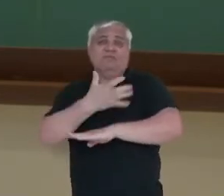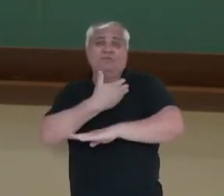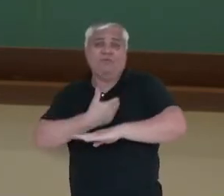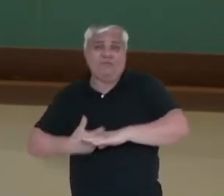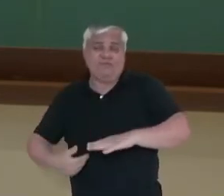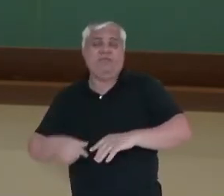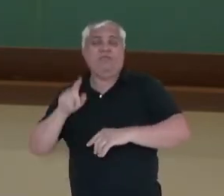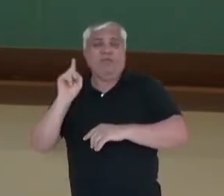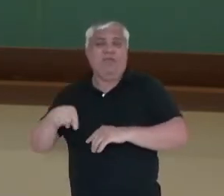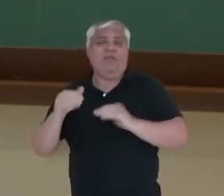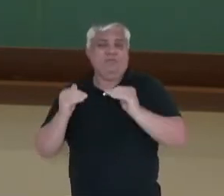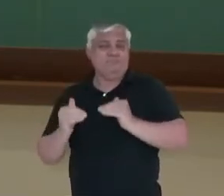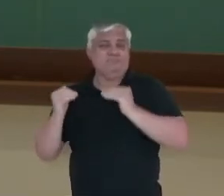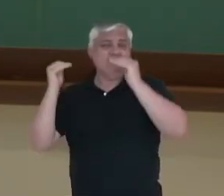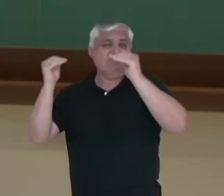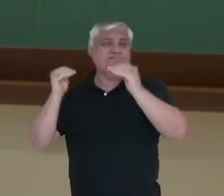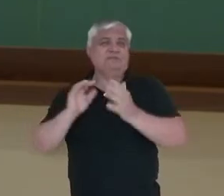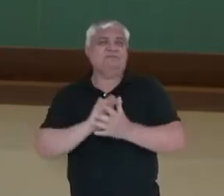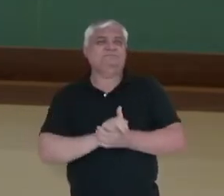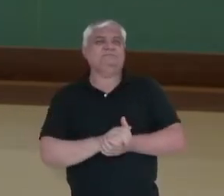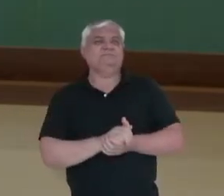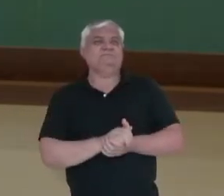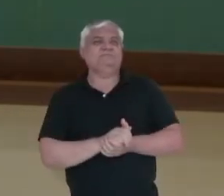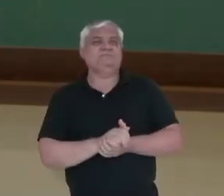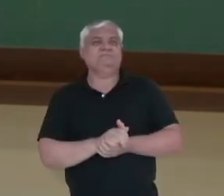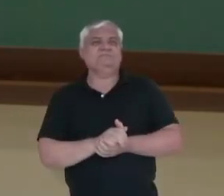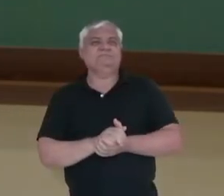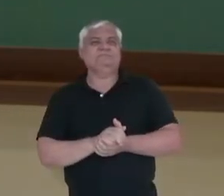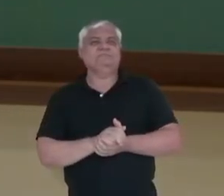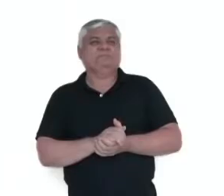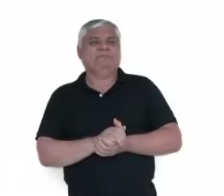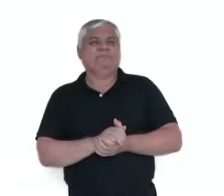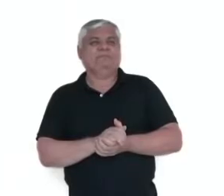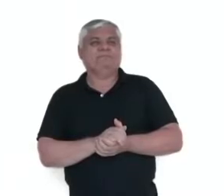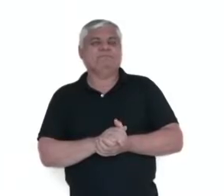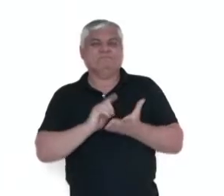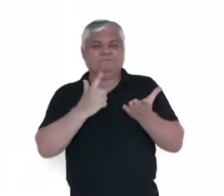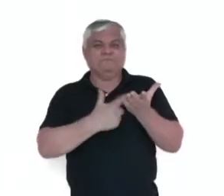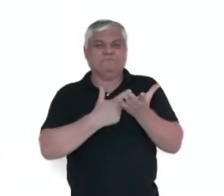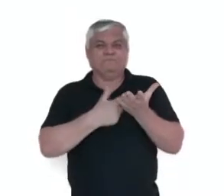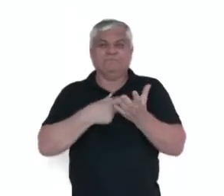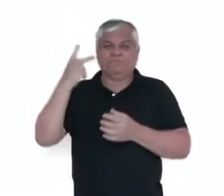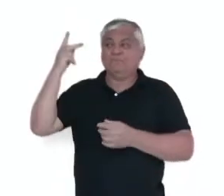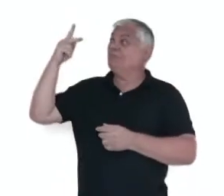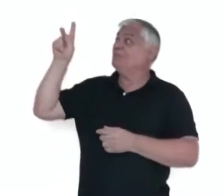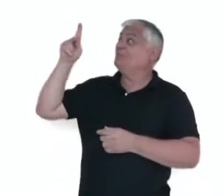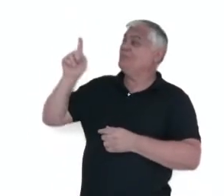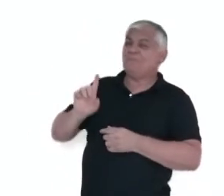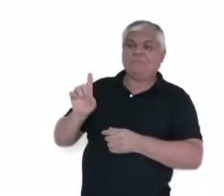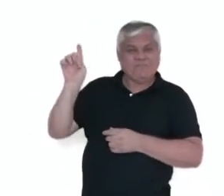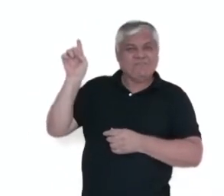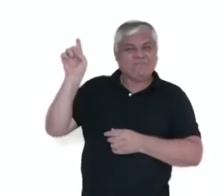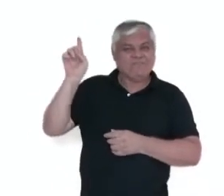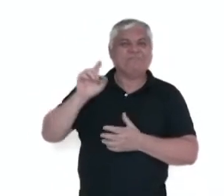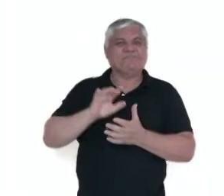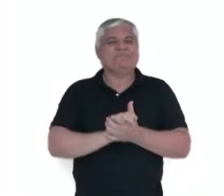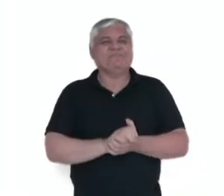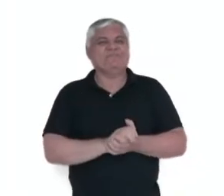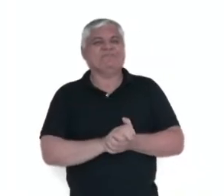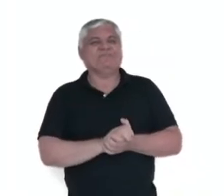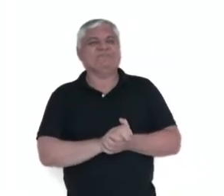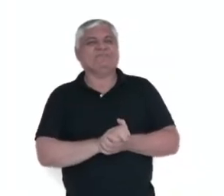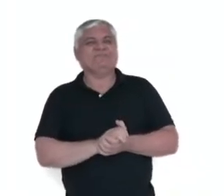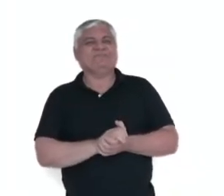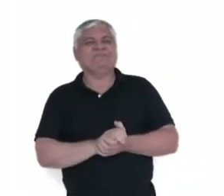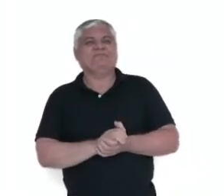instituição superior, certo? Aqui está o livro Segundo Tratado sobre o Governo Civil e outros escritos do